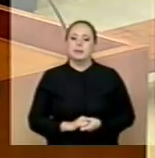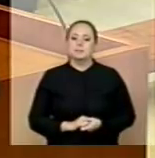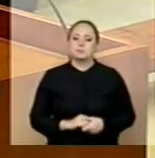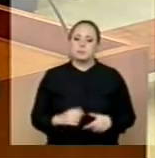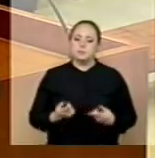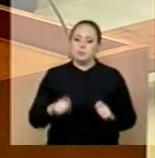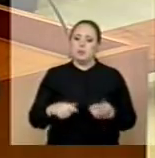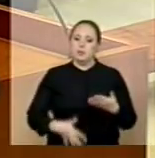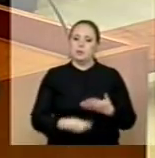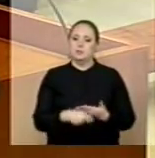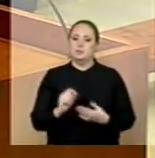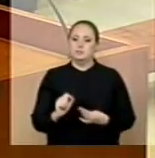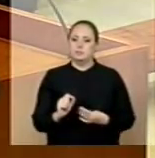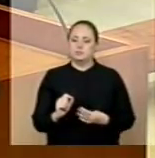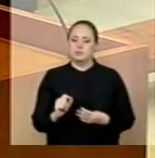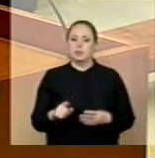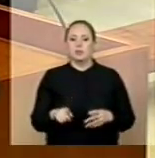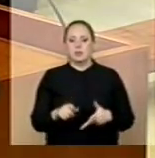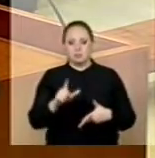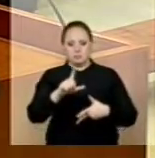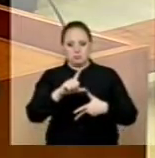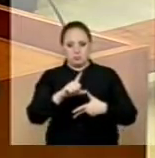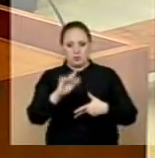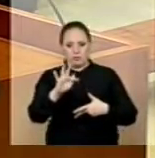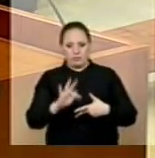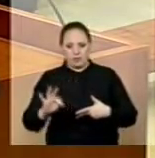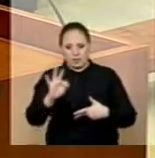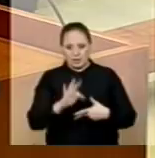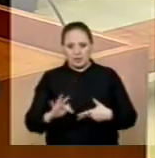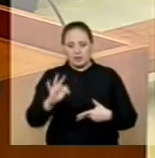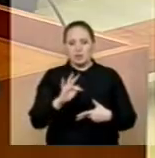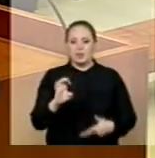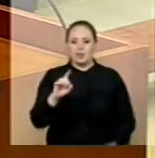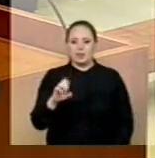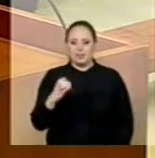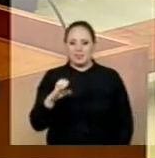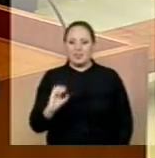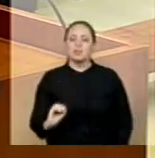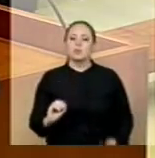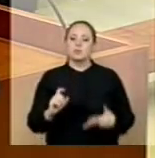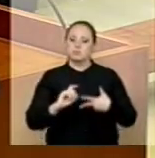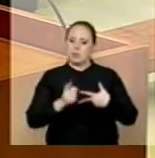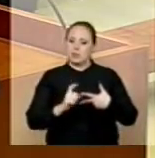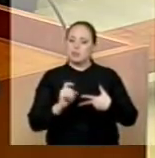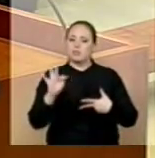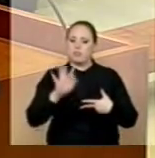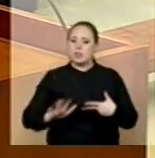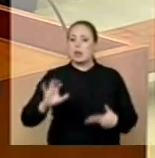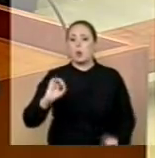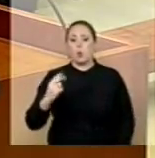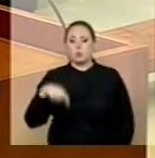possível complementar do poder legislativo federal em face de excessos do executivo federal ou dessa